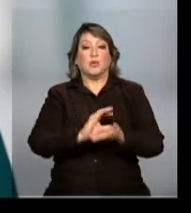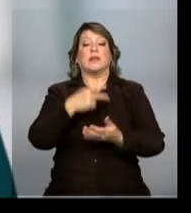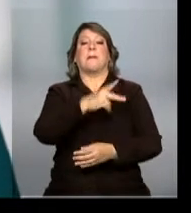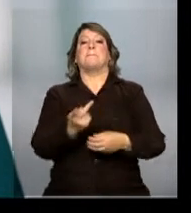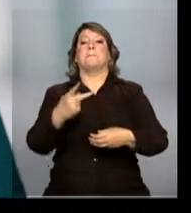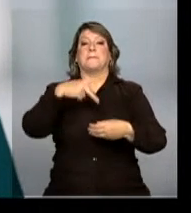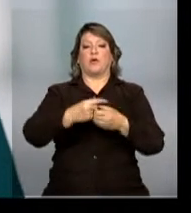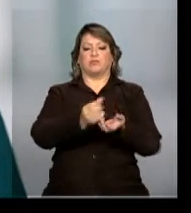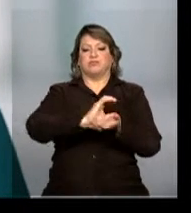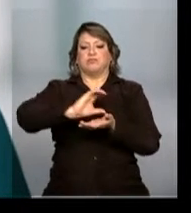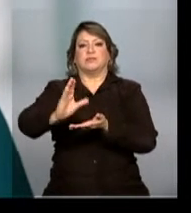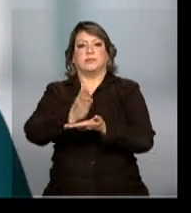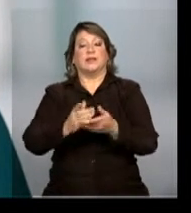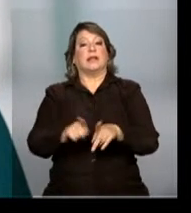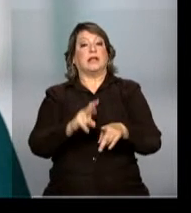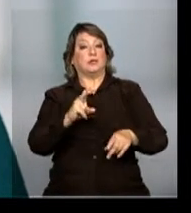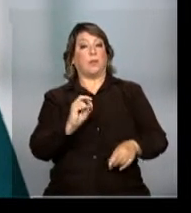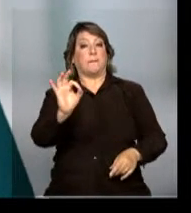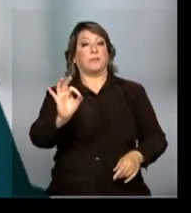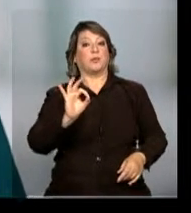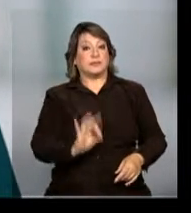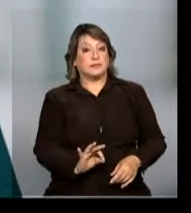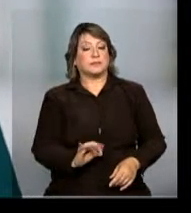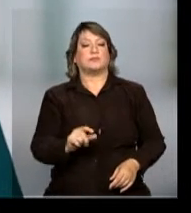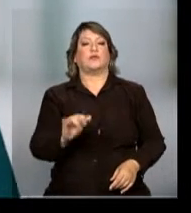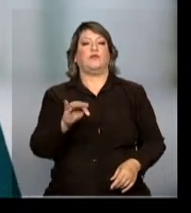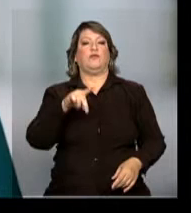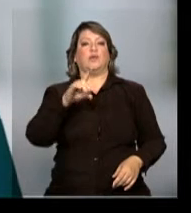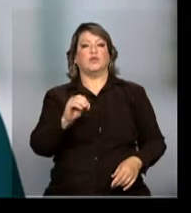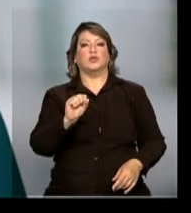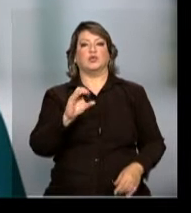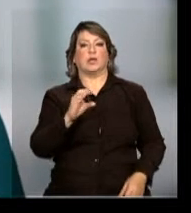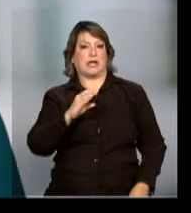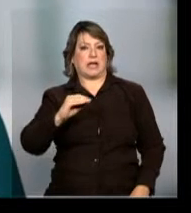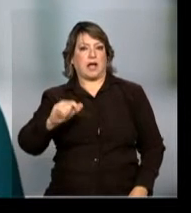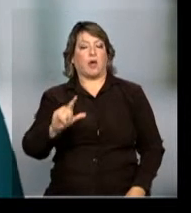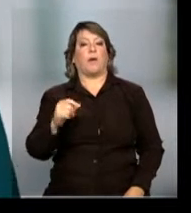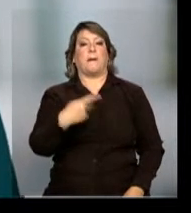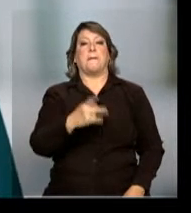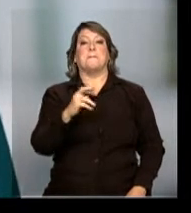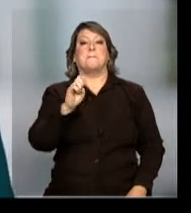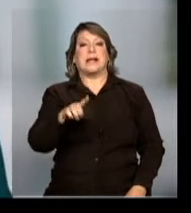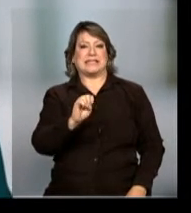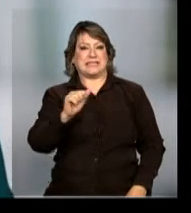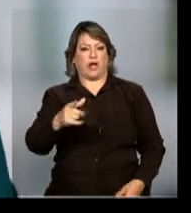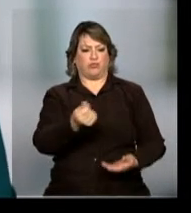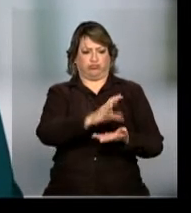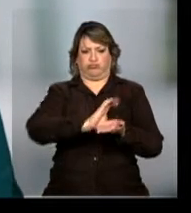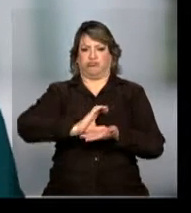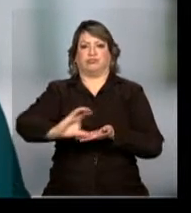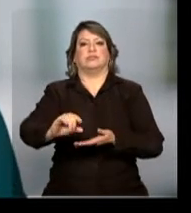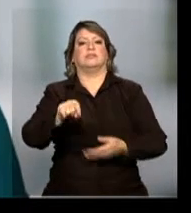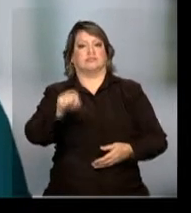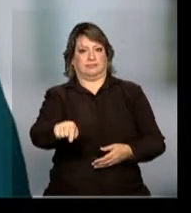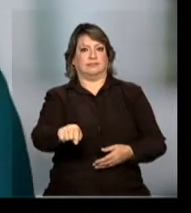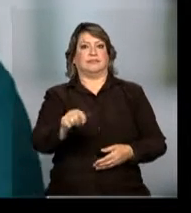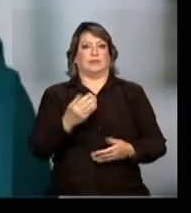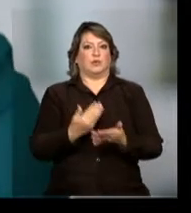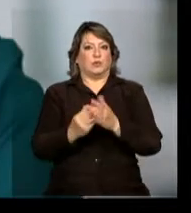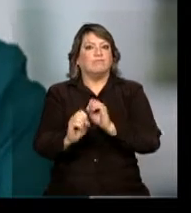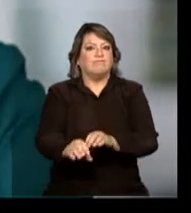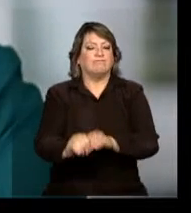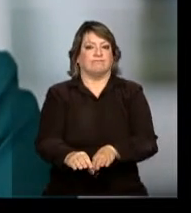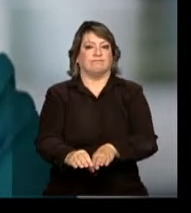e 50% do fundo social do pré sal para a educação esse será um dos